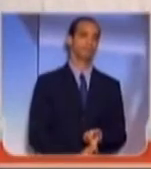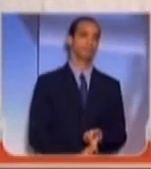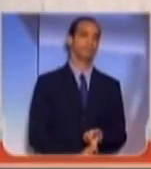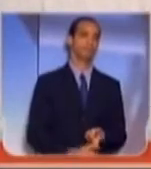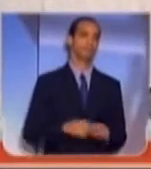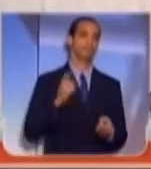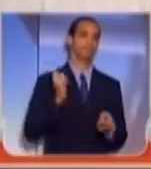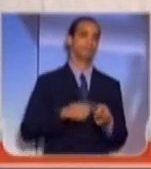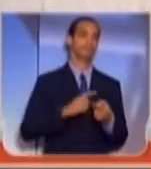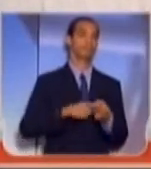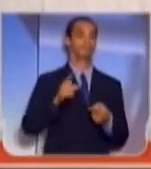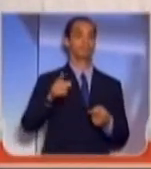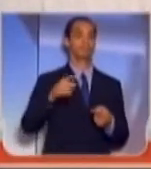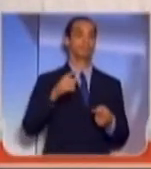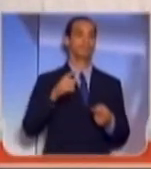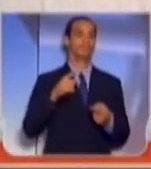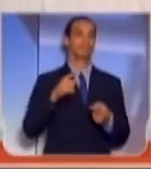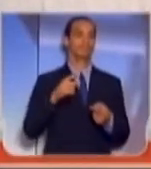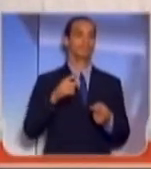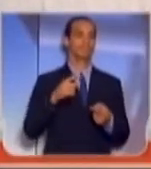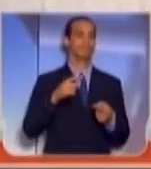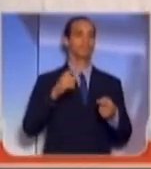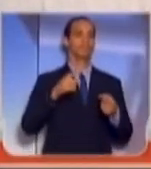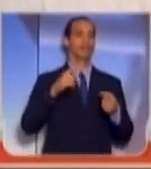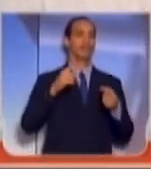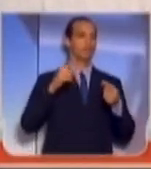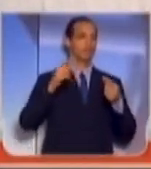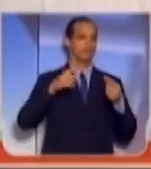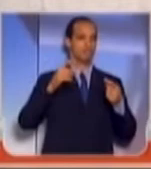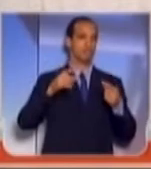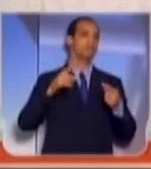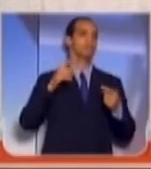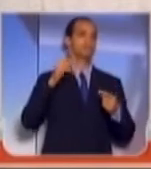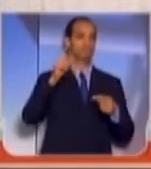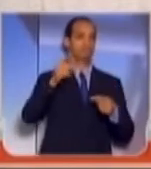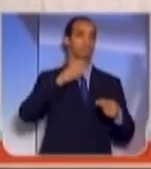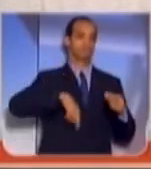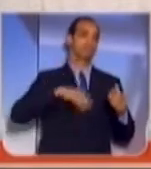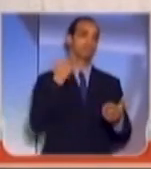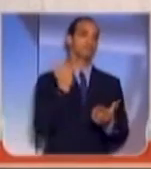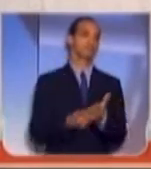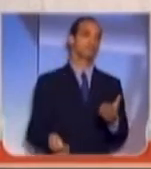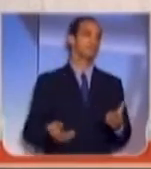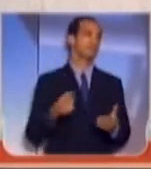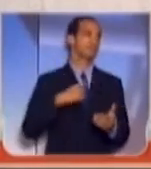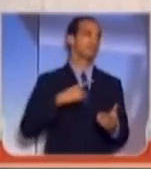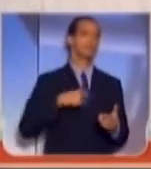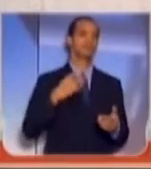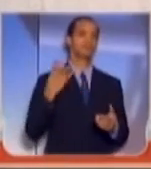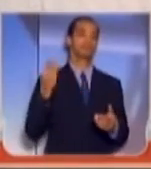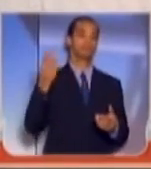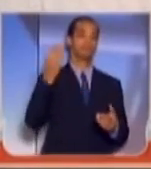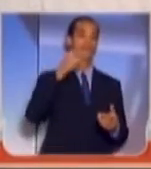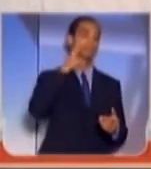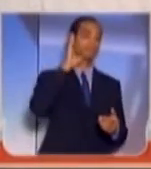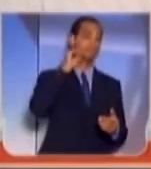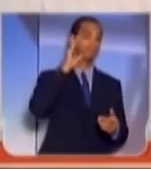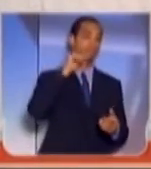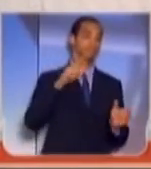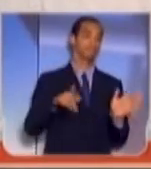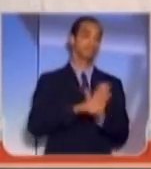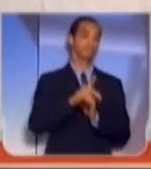por essa pelo arrocho salarial E com isso nós estamos perdendo brilhantes profissionais